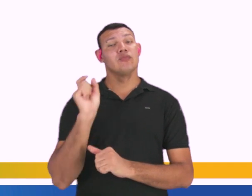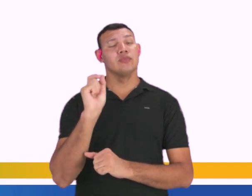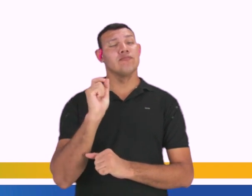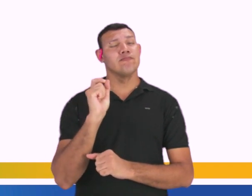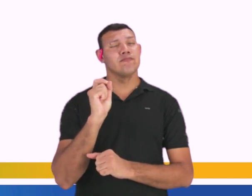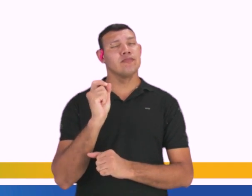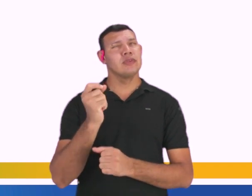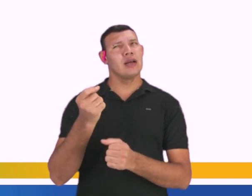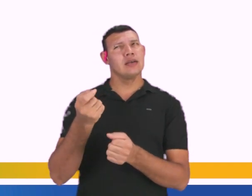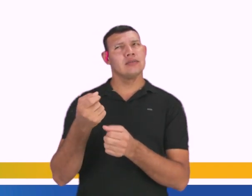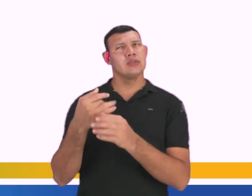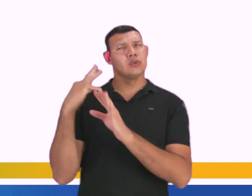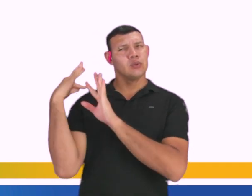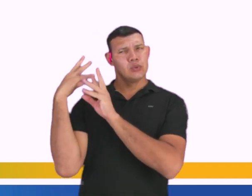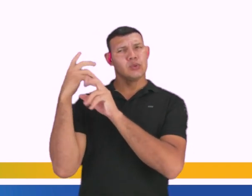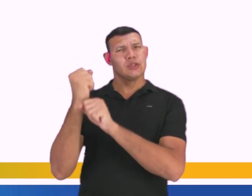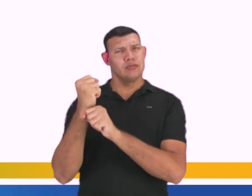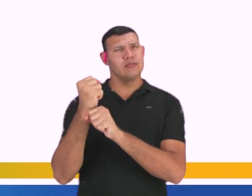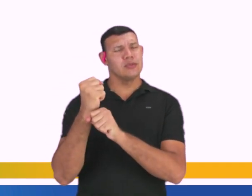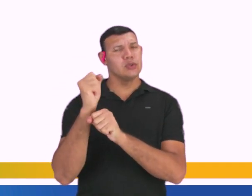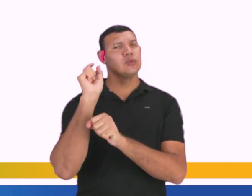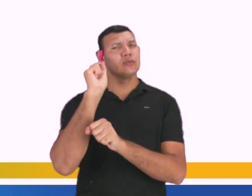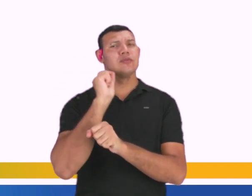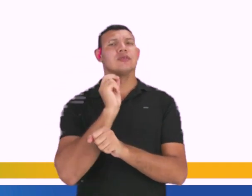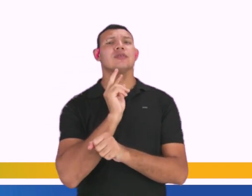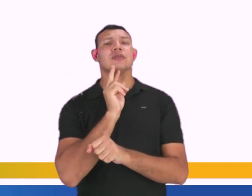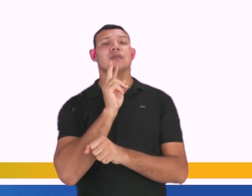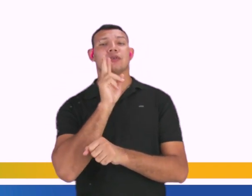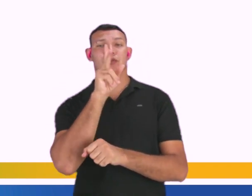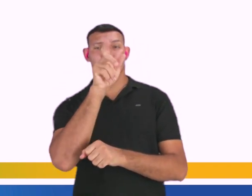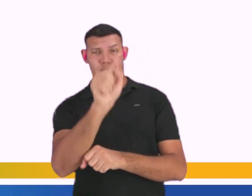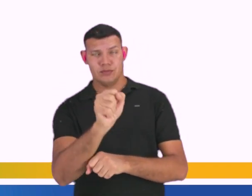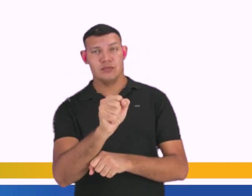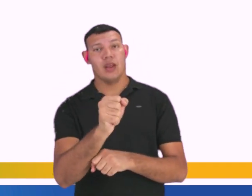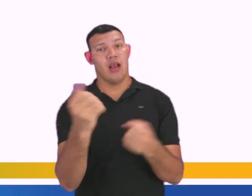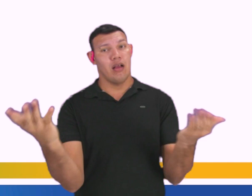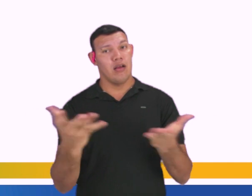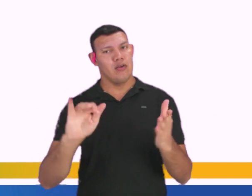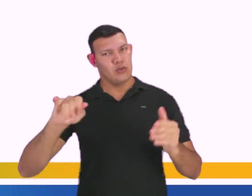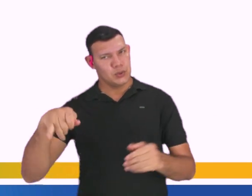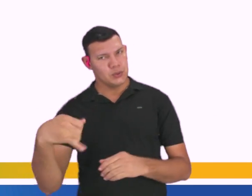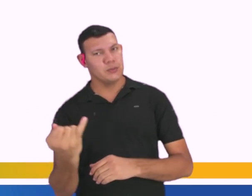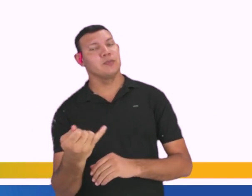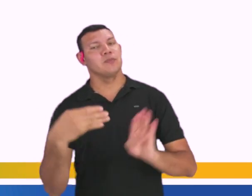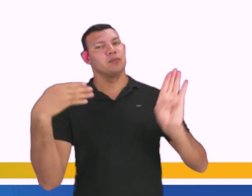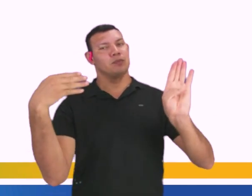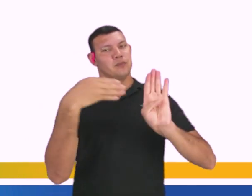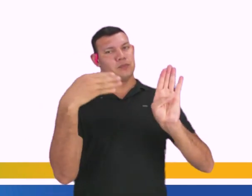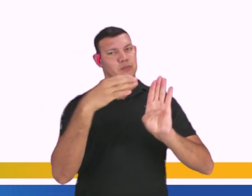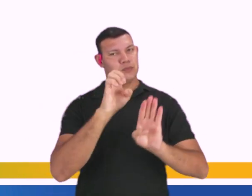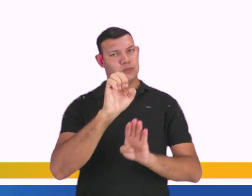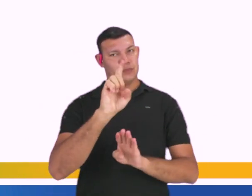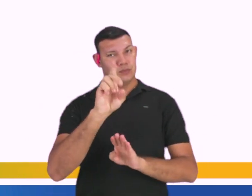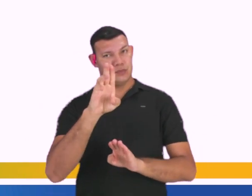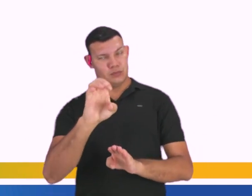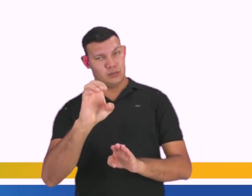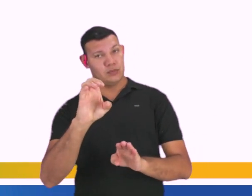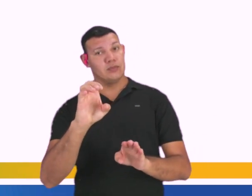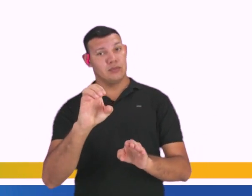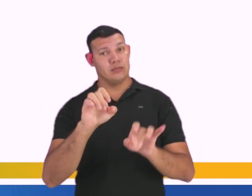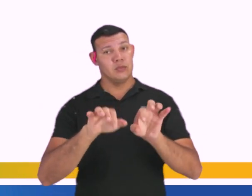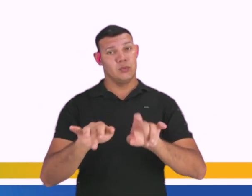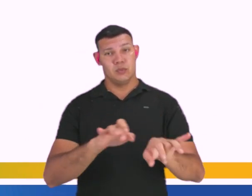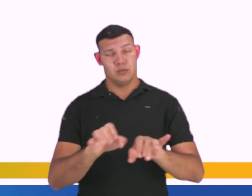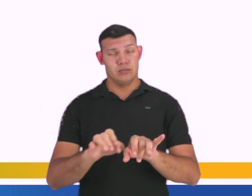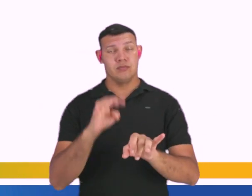conteúdo de forças que vocês já estudaram antes do conteúdo de energia. Quem não viu, aproveita, entra na plataforma Eduque e acessa os vídeos para vocês entenderem